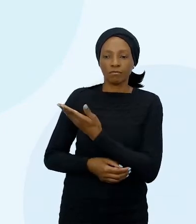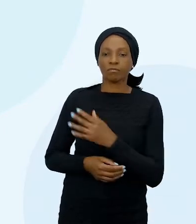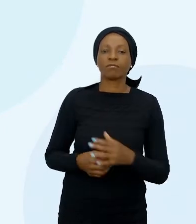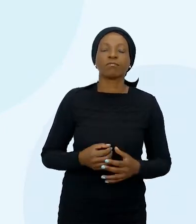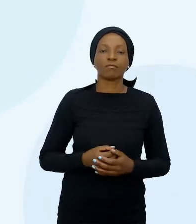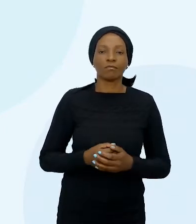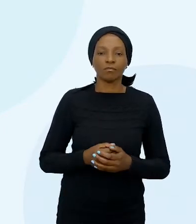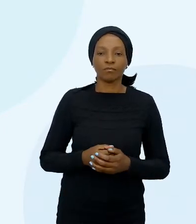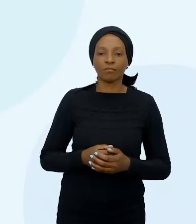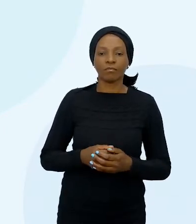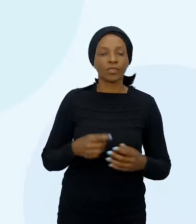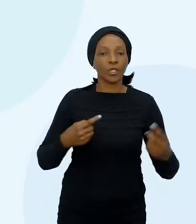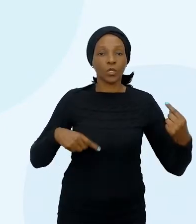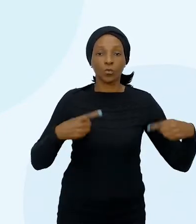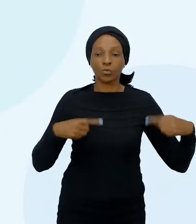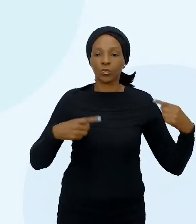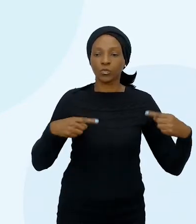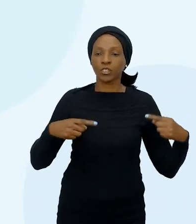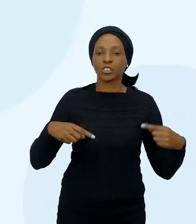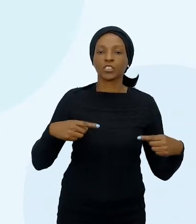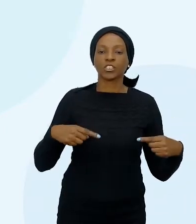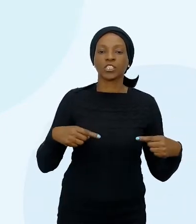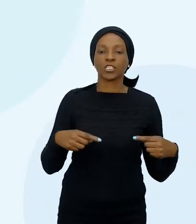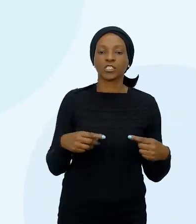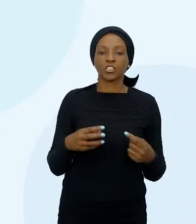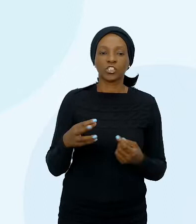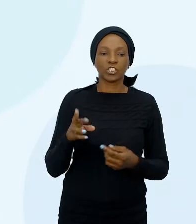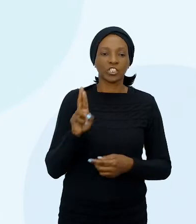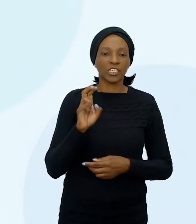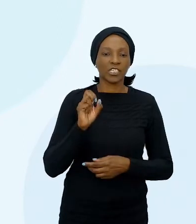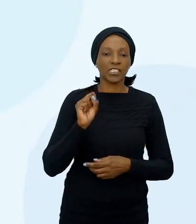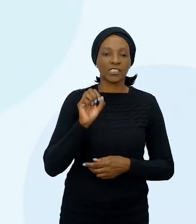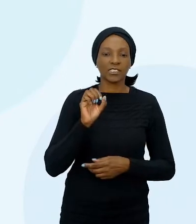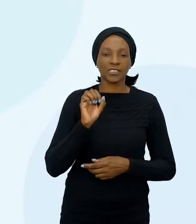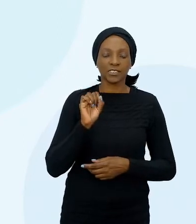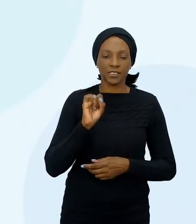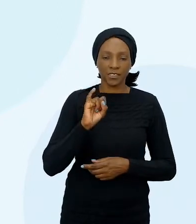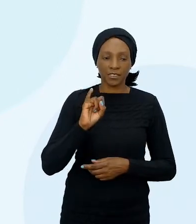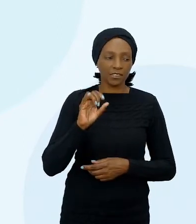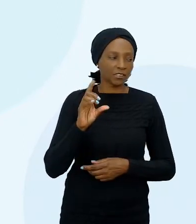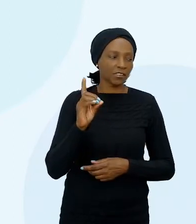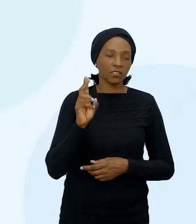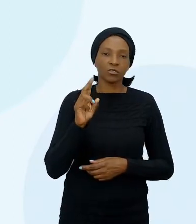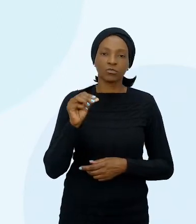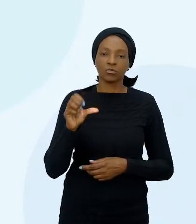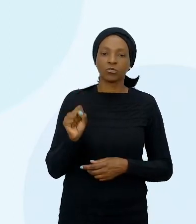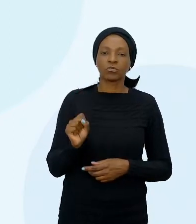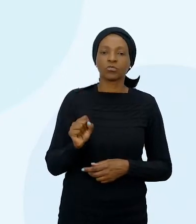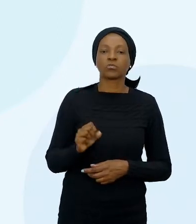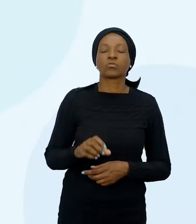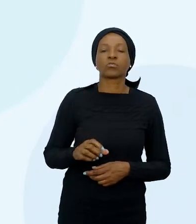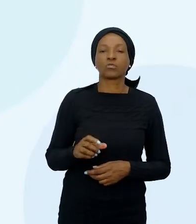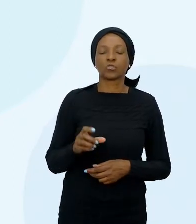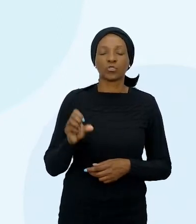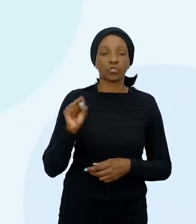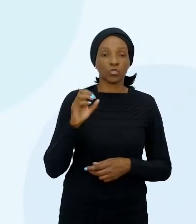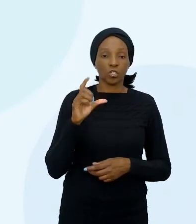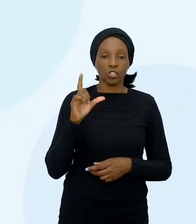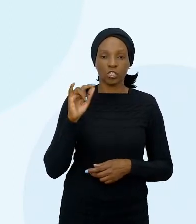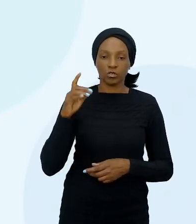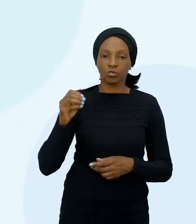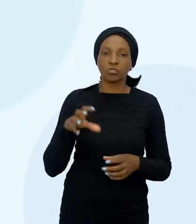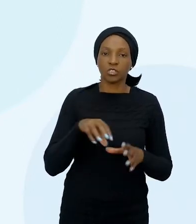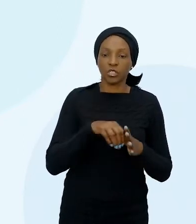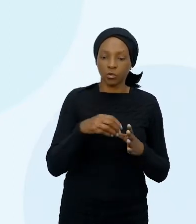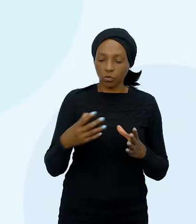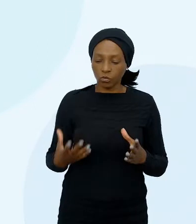na Política Nacional dos Resíduos Sólidos, né, que nós já baseamos aí nosso conteúdo